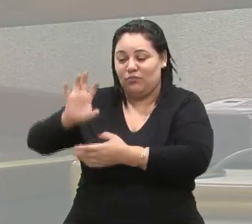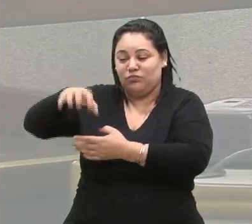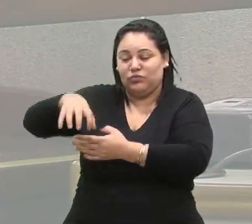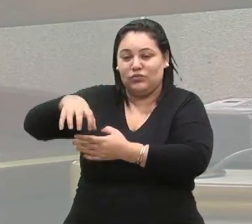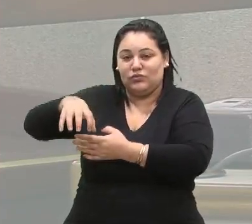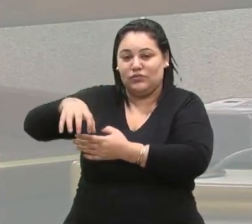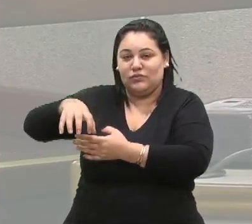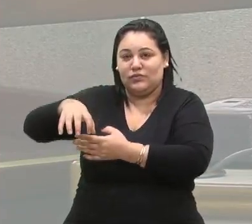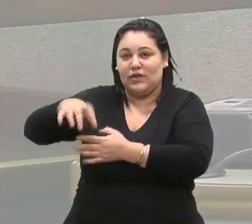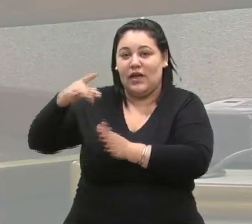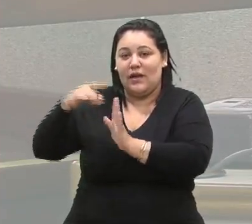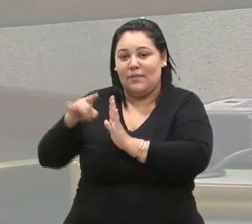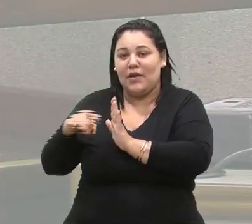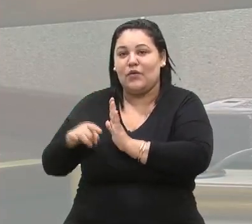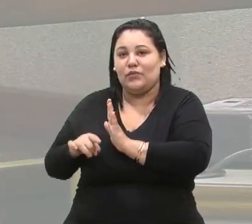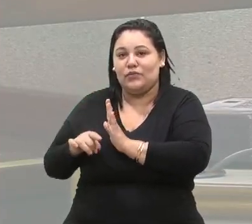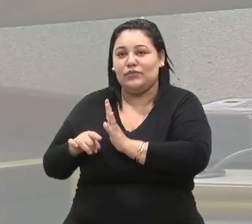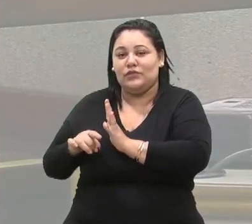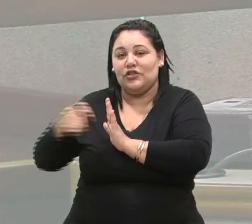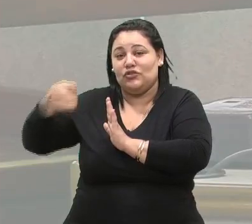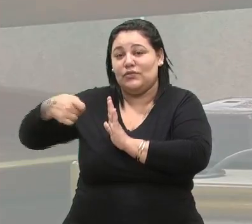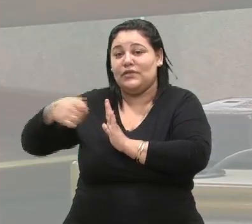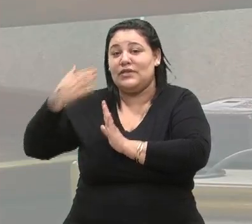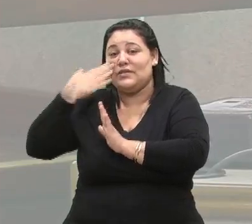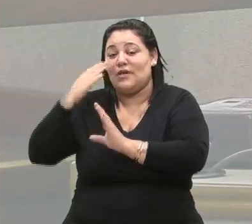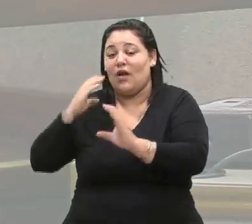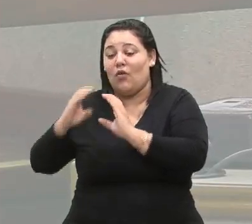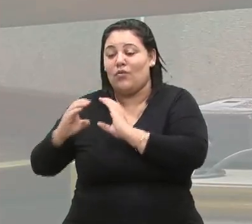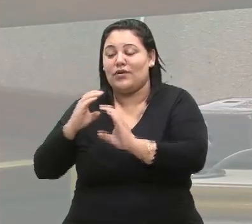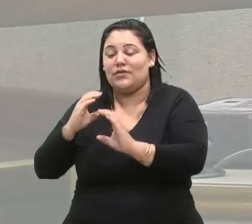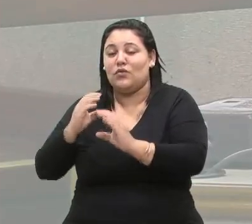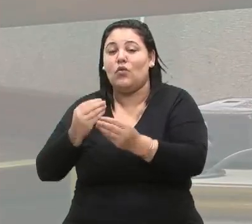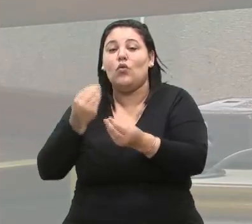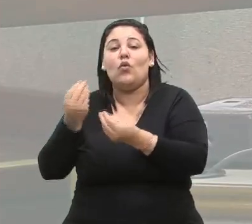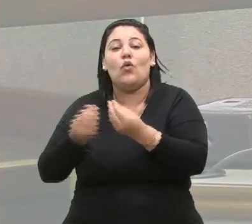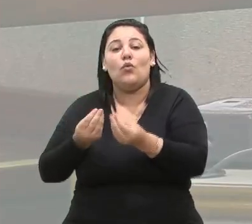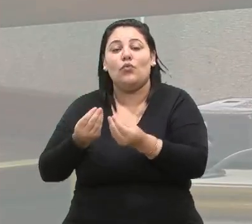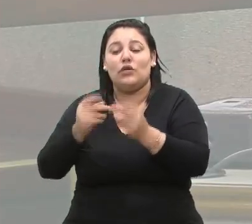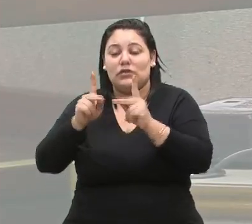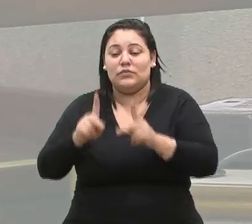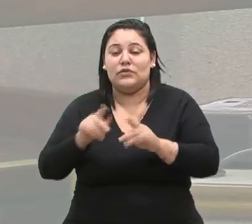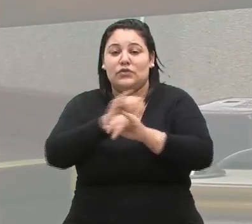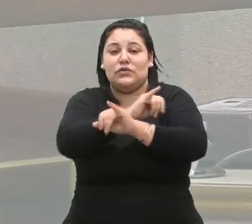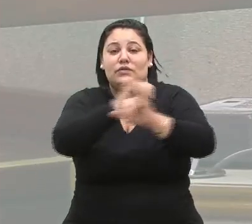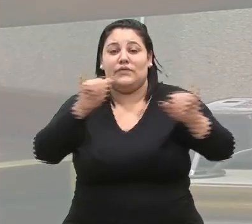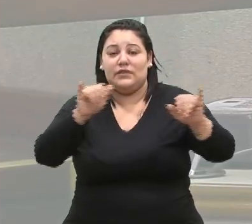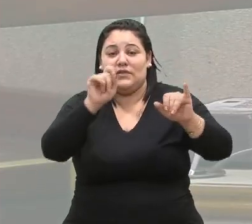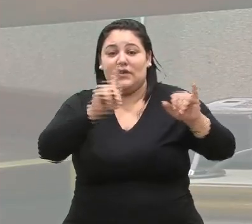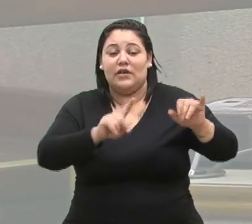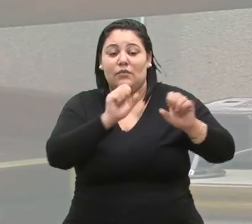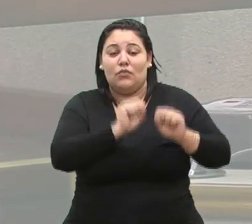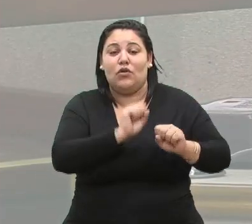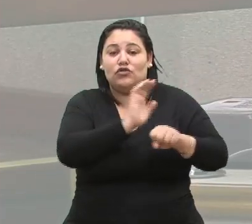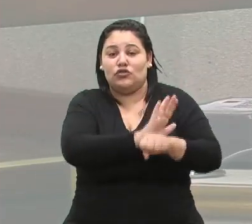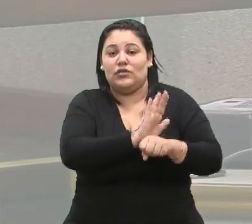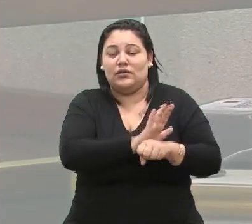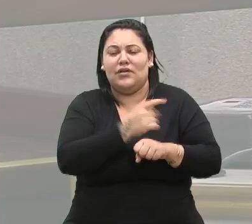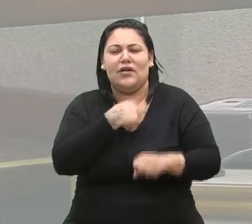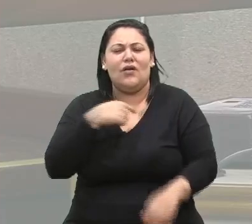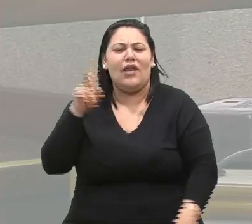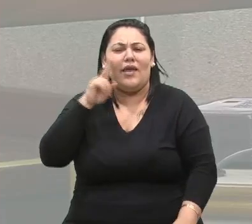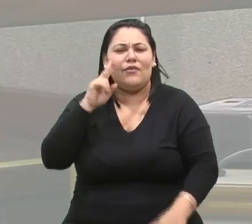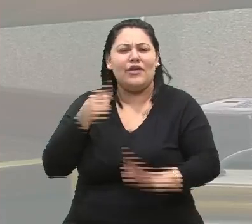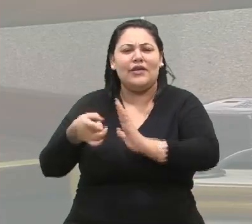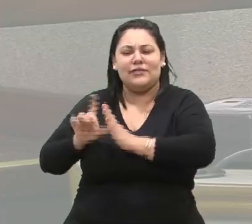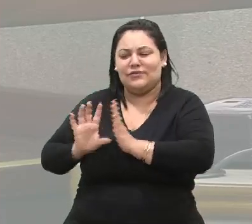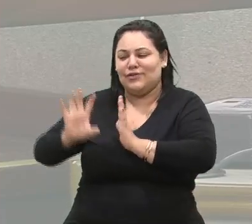R$1 milhão que a gente precisa responder, que é a questão da comunicação, como isso chega até quem pode ajudar. E eu me recordo que antes da criação do